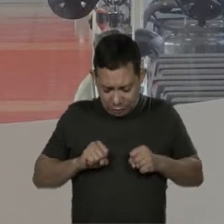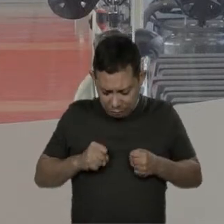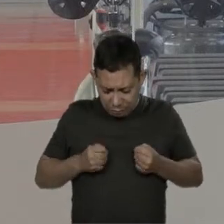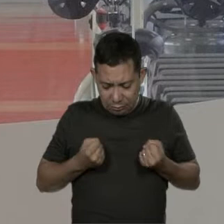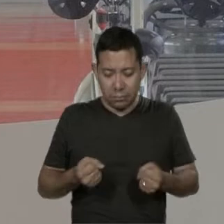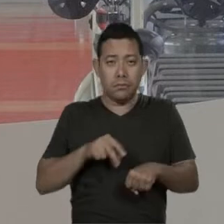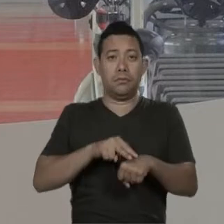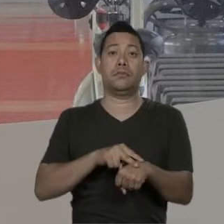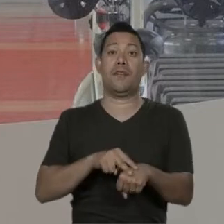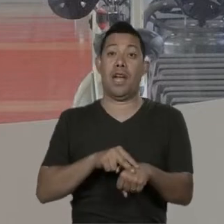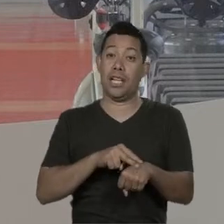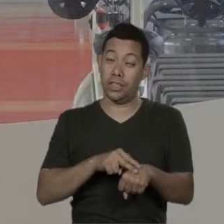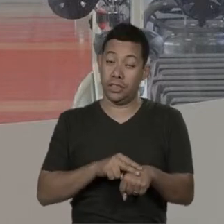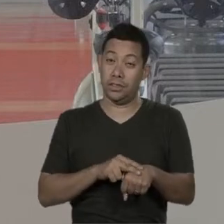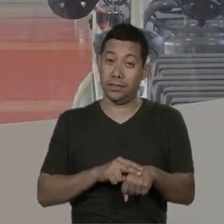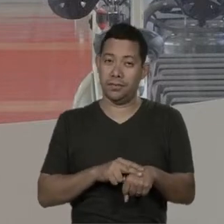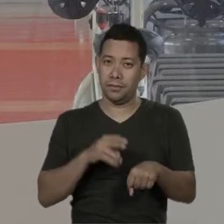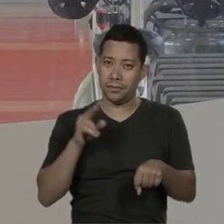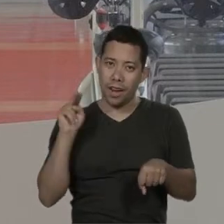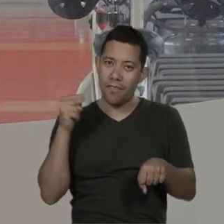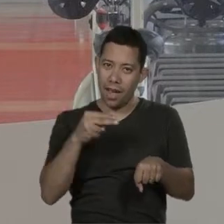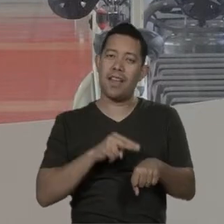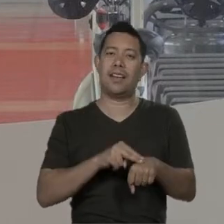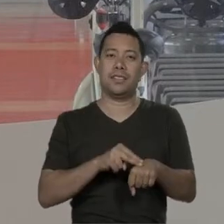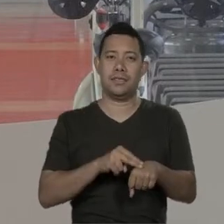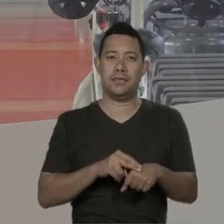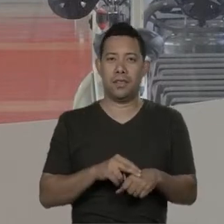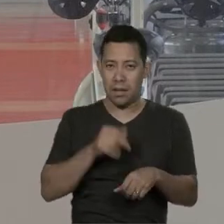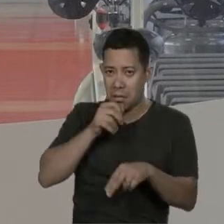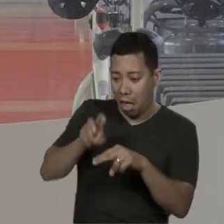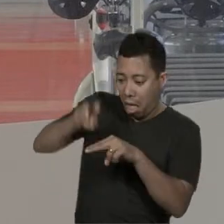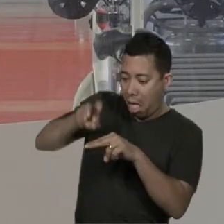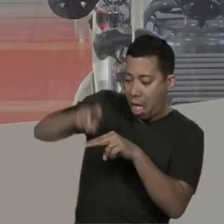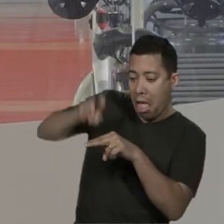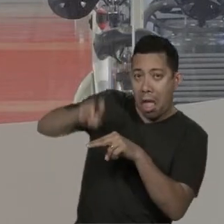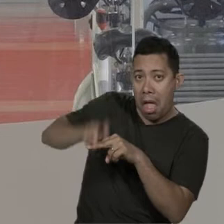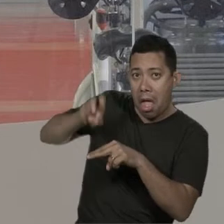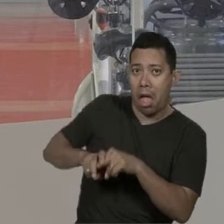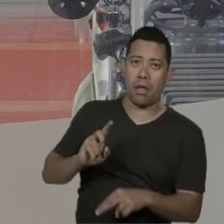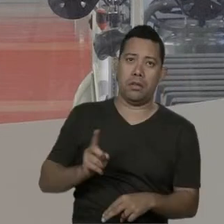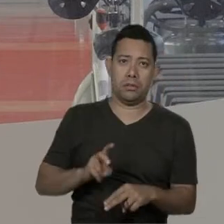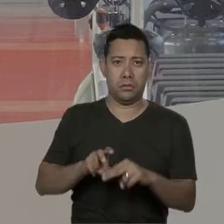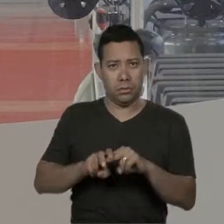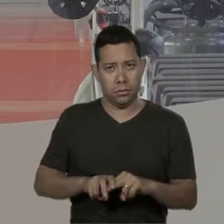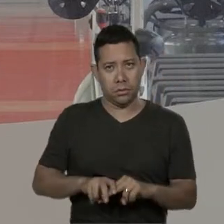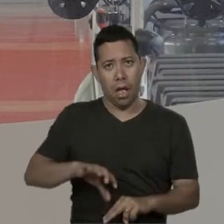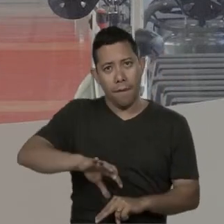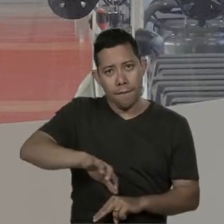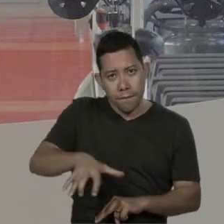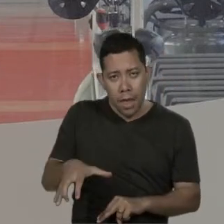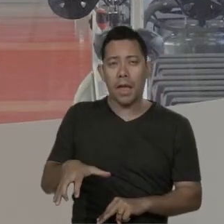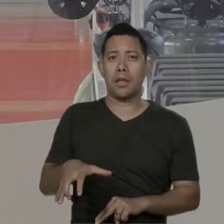no verde. Sentiu que tá pulando no banco. Mais resistência, coloca